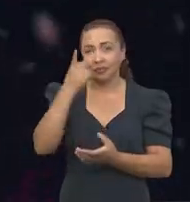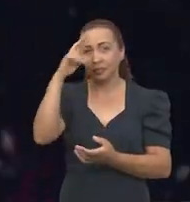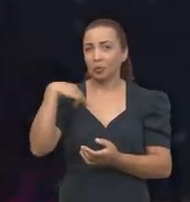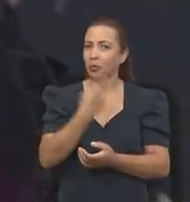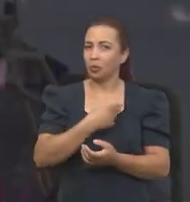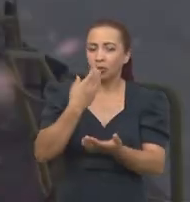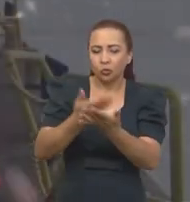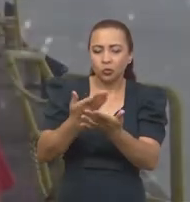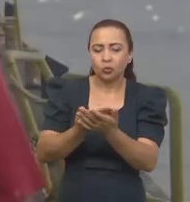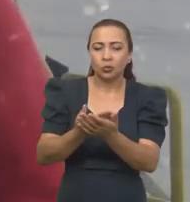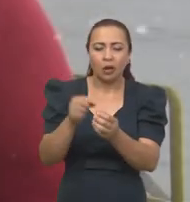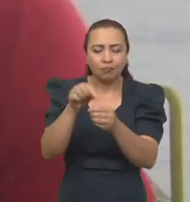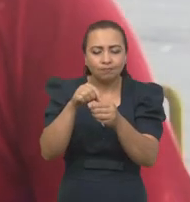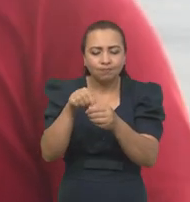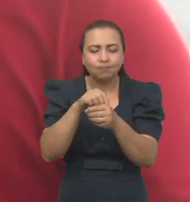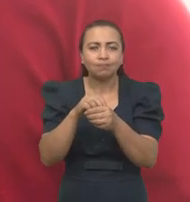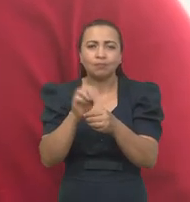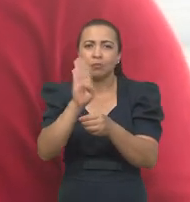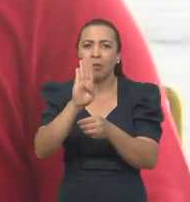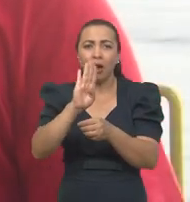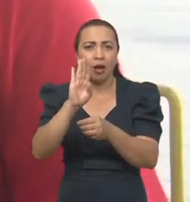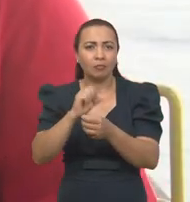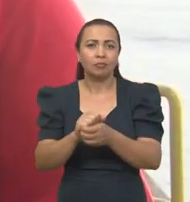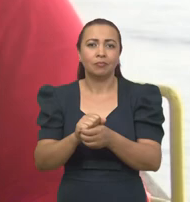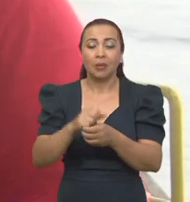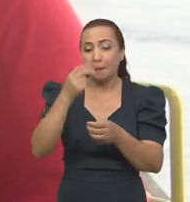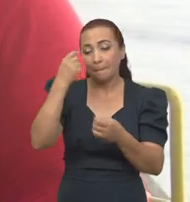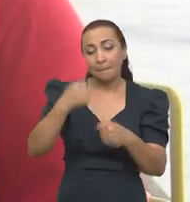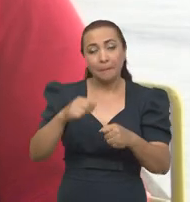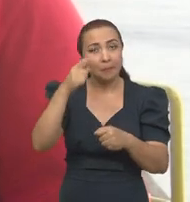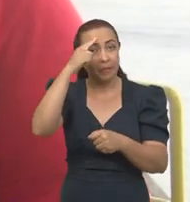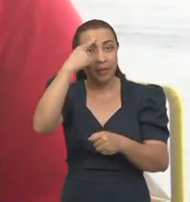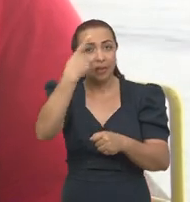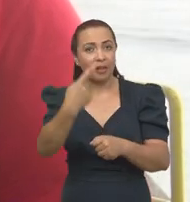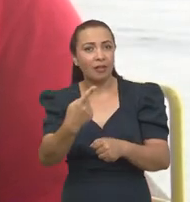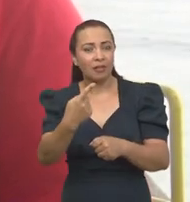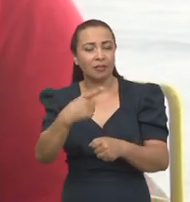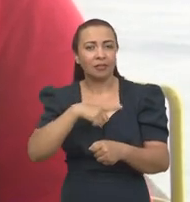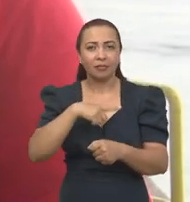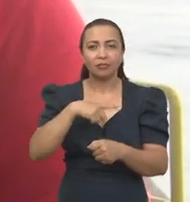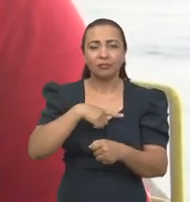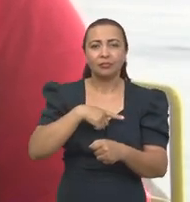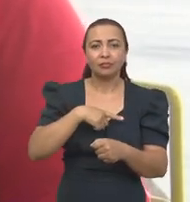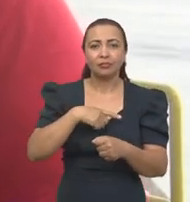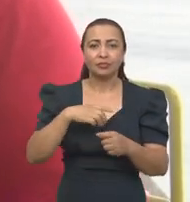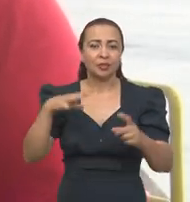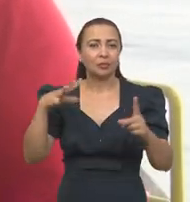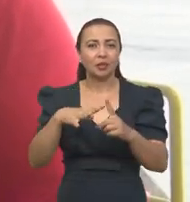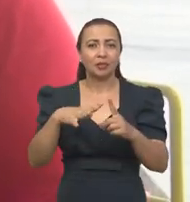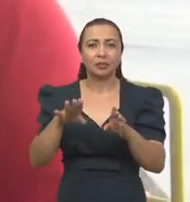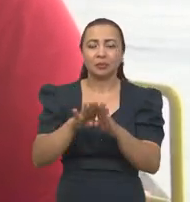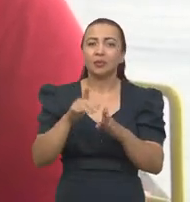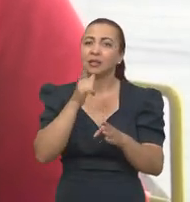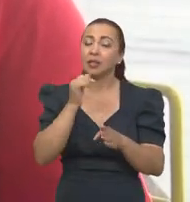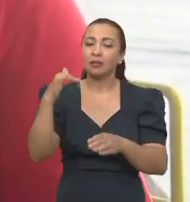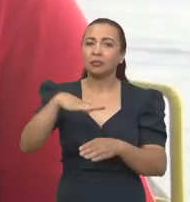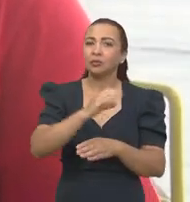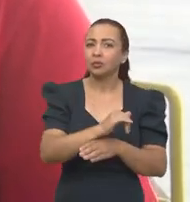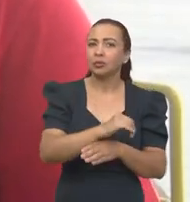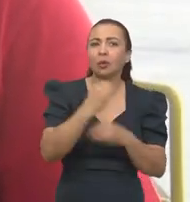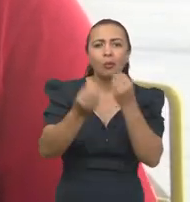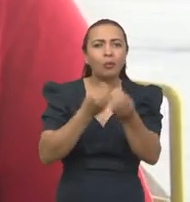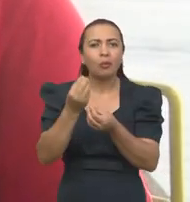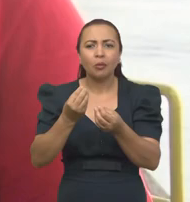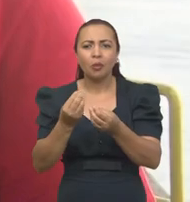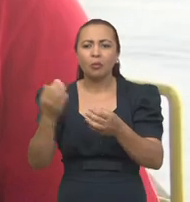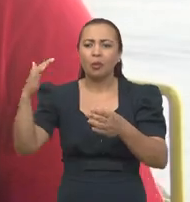o poder estudar esse bico idiomas é interessante a gente tem uma ideia da hidrodinâmica na e da pode termodinâmica do Oceano ou